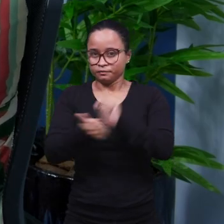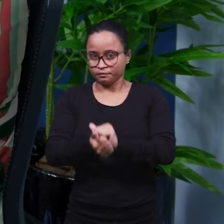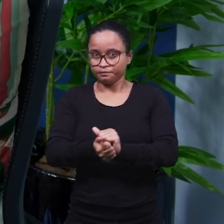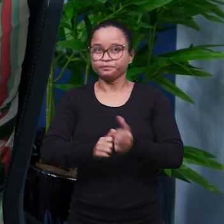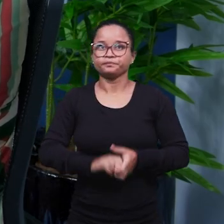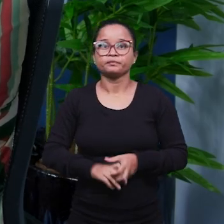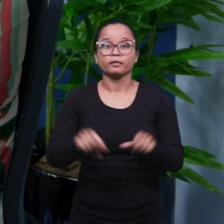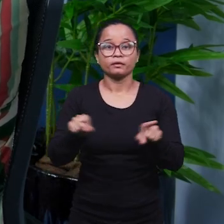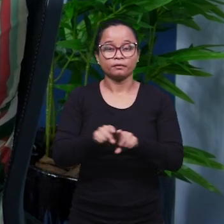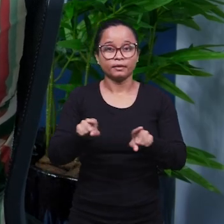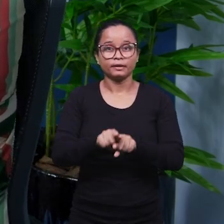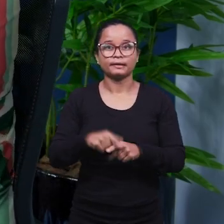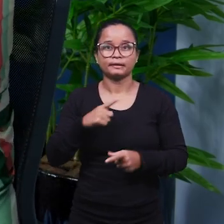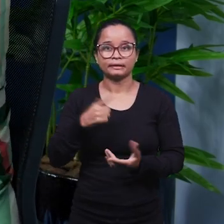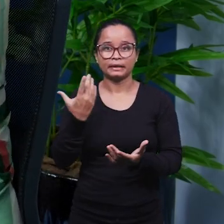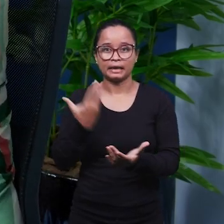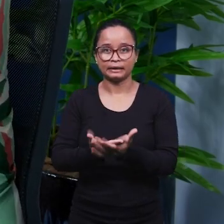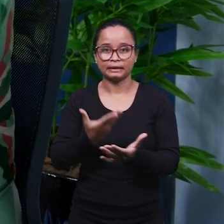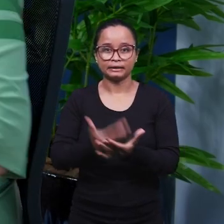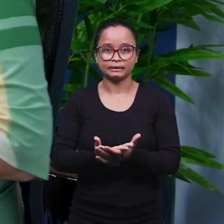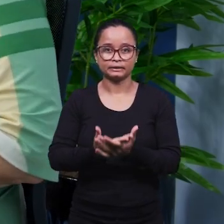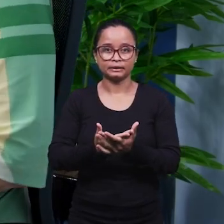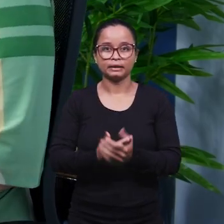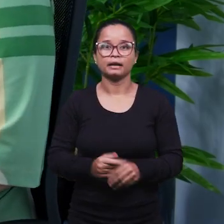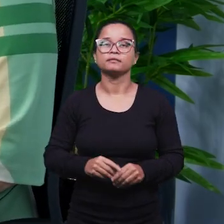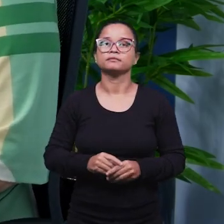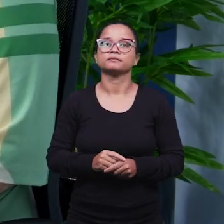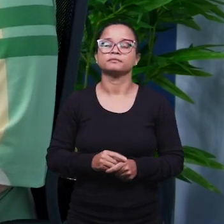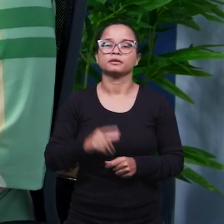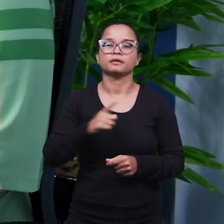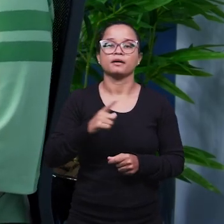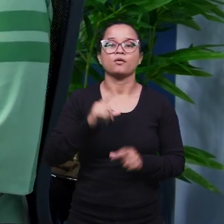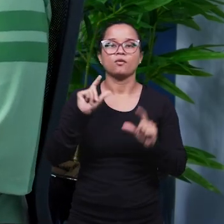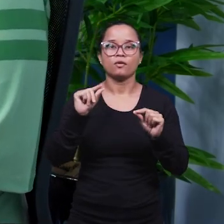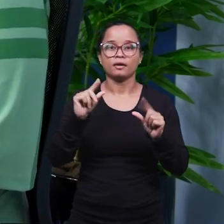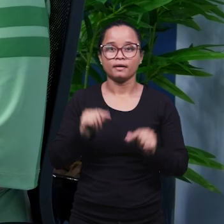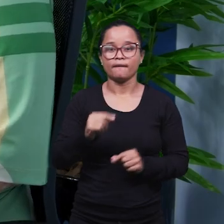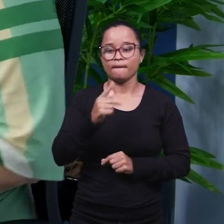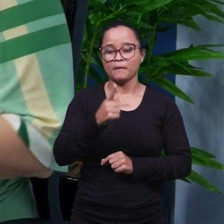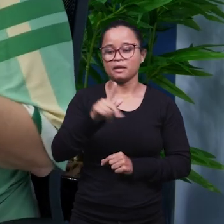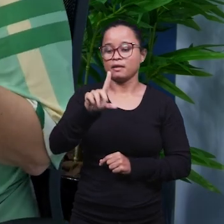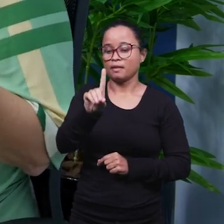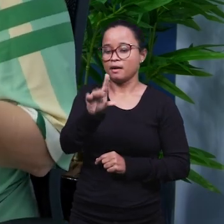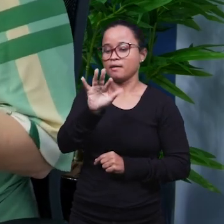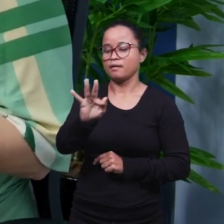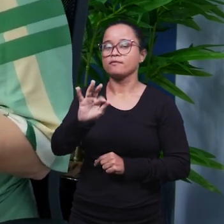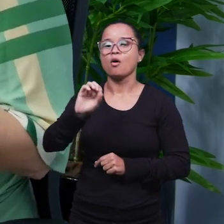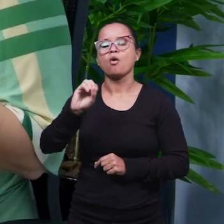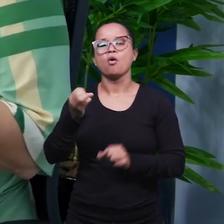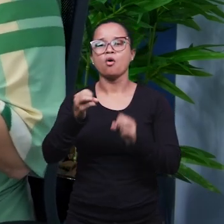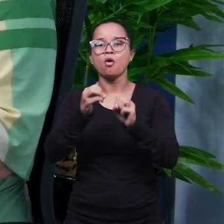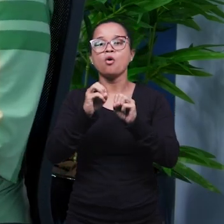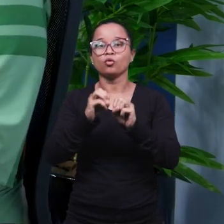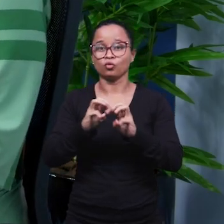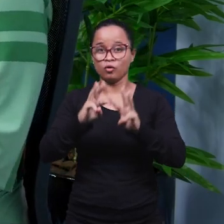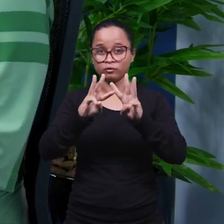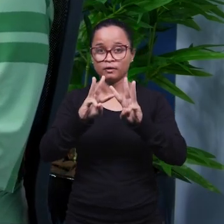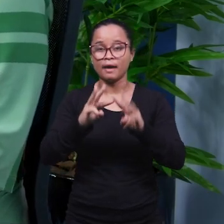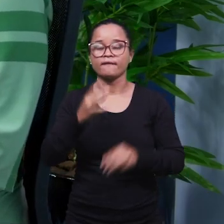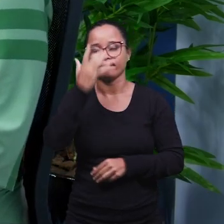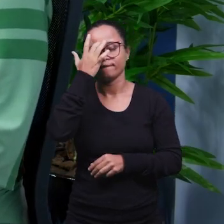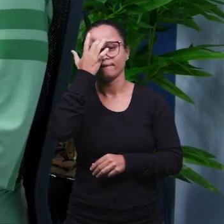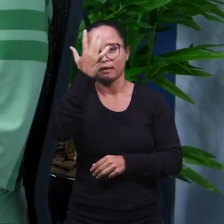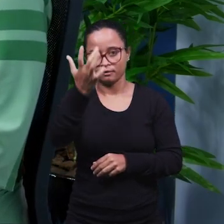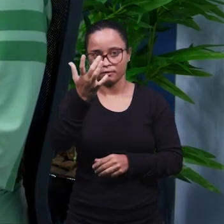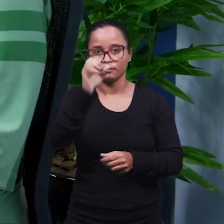e tem a aula, né, o escrito, que vai também em PDF ou em Word, que fica mais fácil para os irmãos